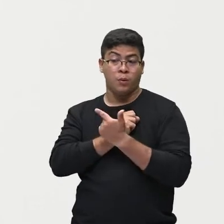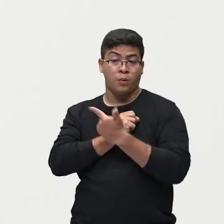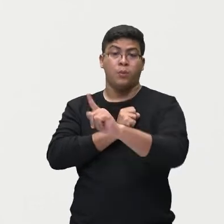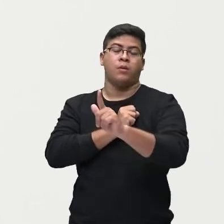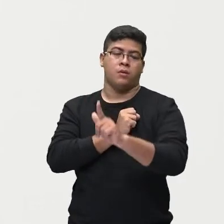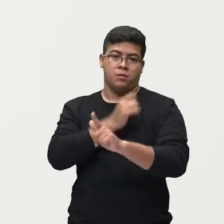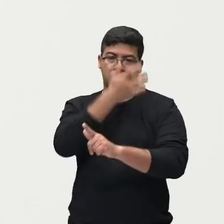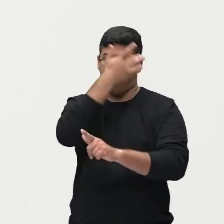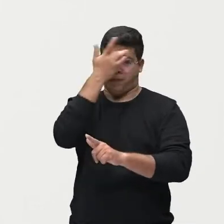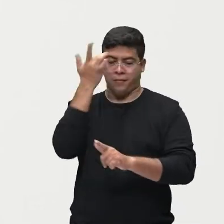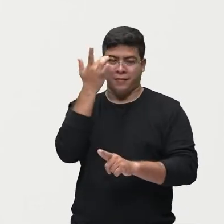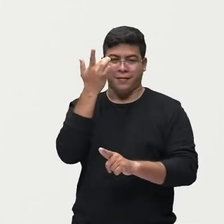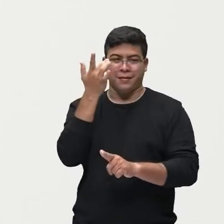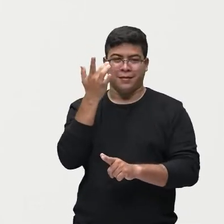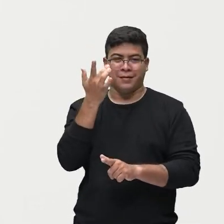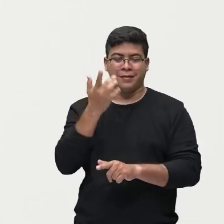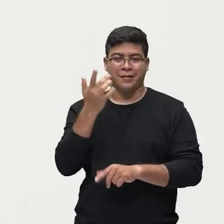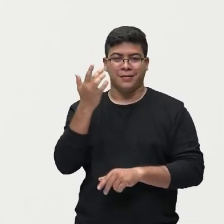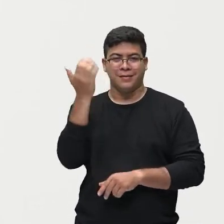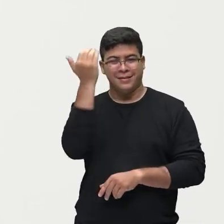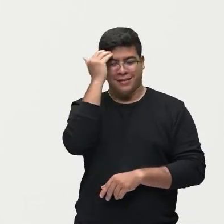Ok? Olha que bacana, né?